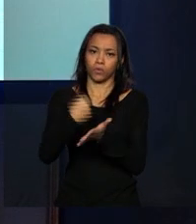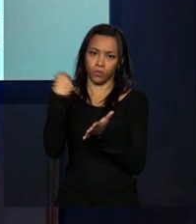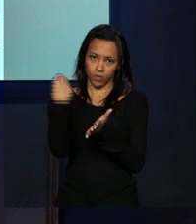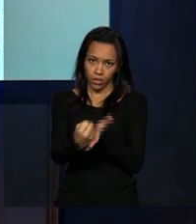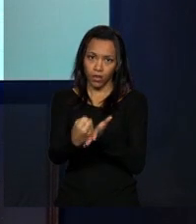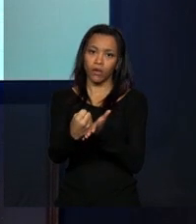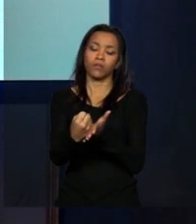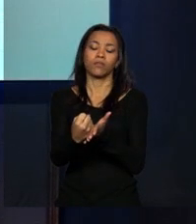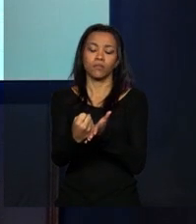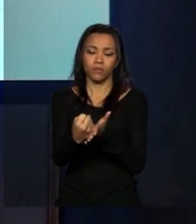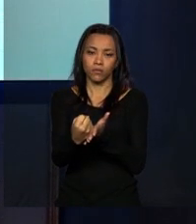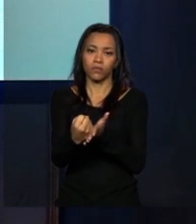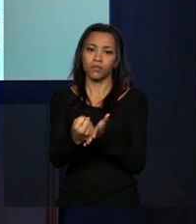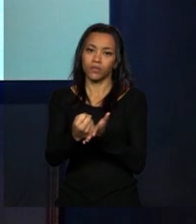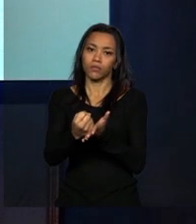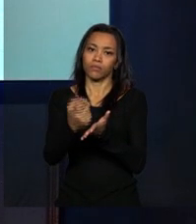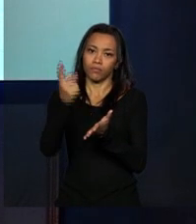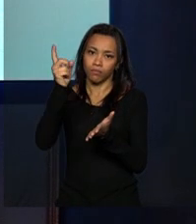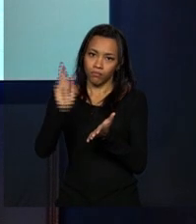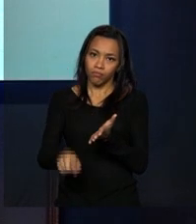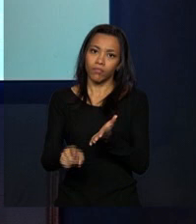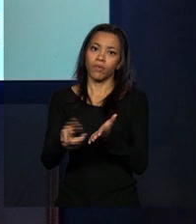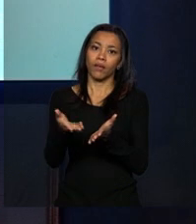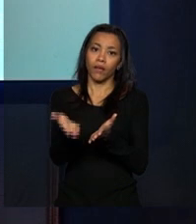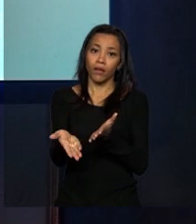contratos são celebrados